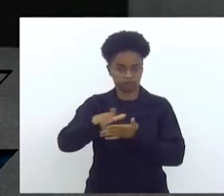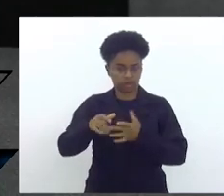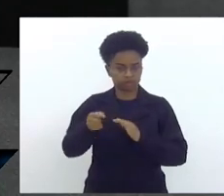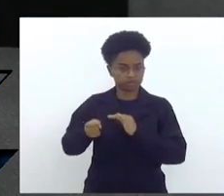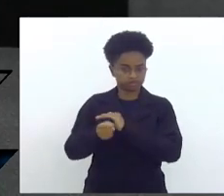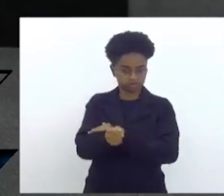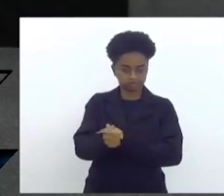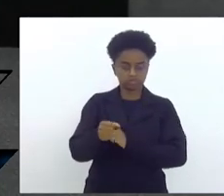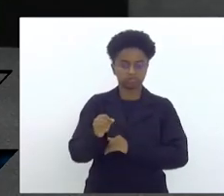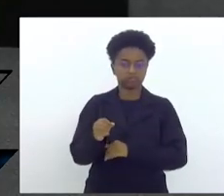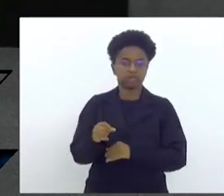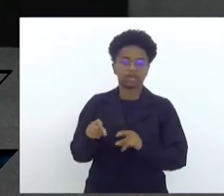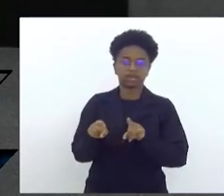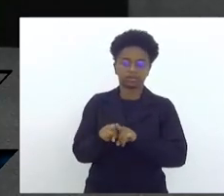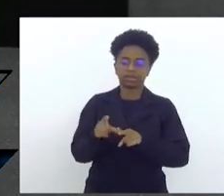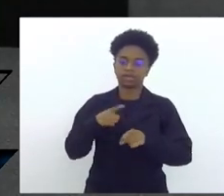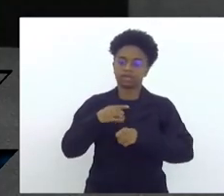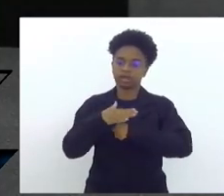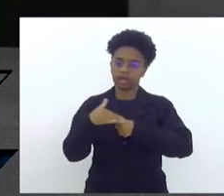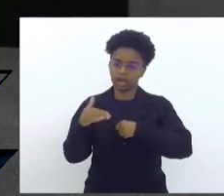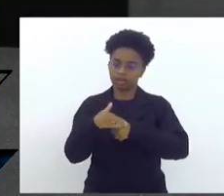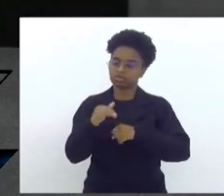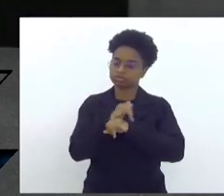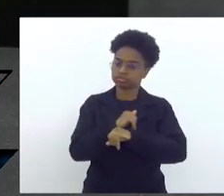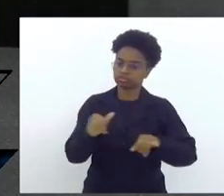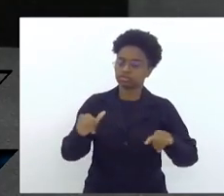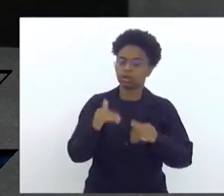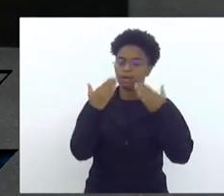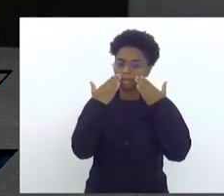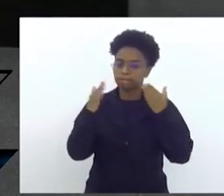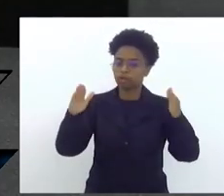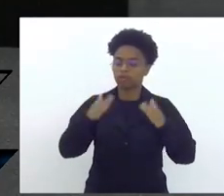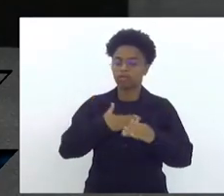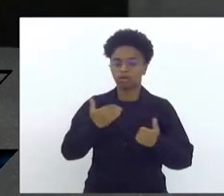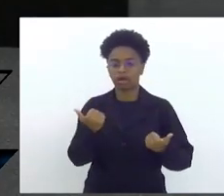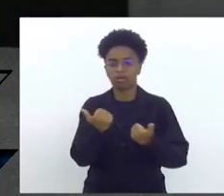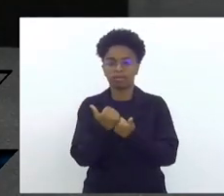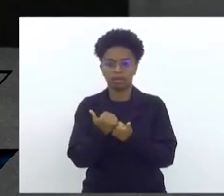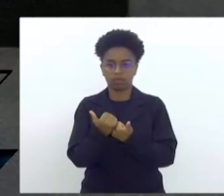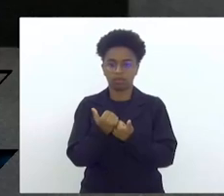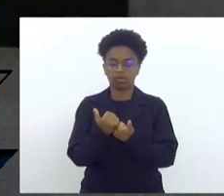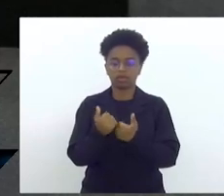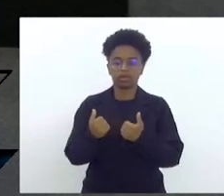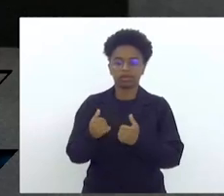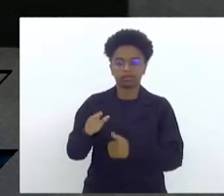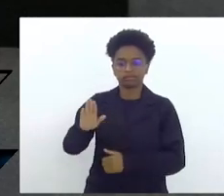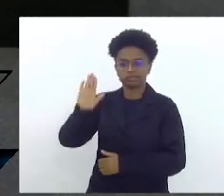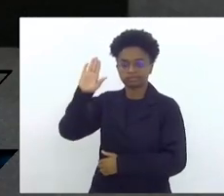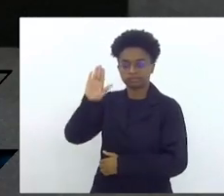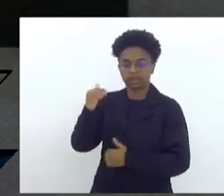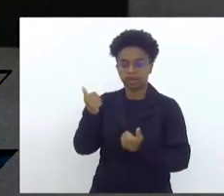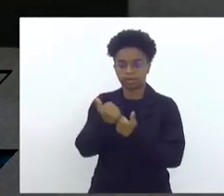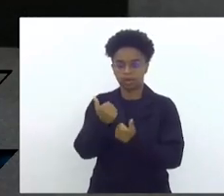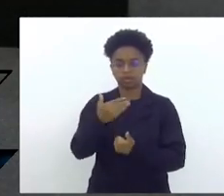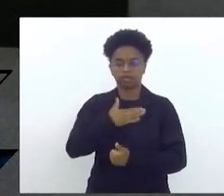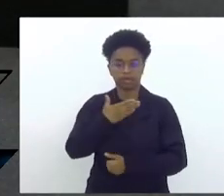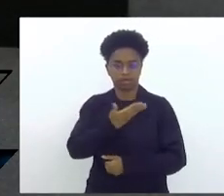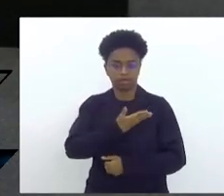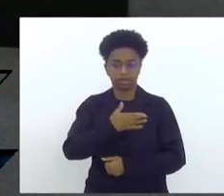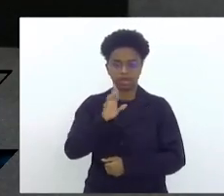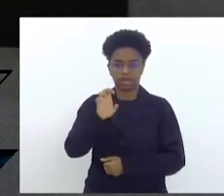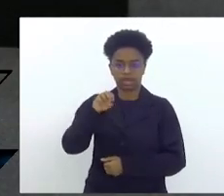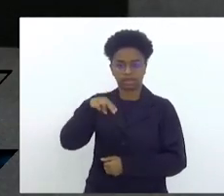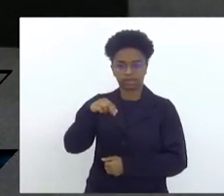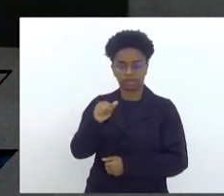tenho um carinho e já deposito aqui publicamente o meu Total apoio a pré-candidatura da minha companheira Renata Souza e